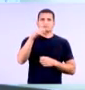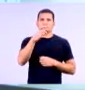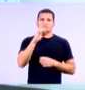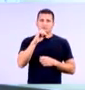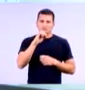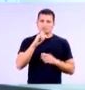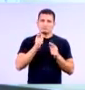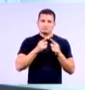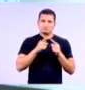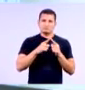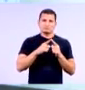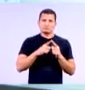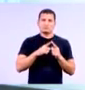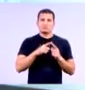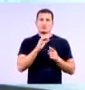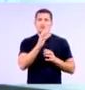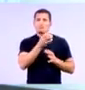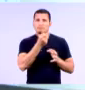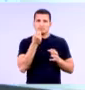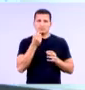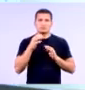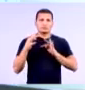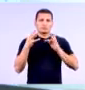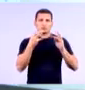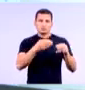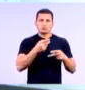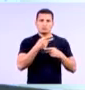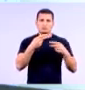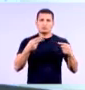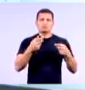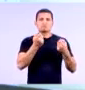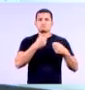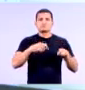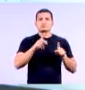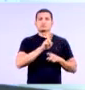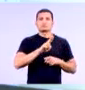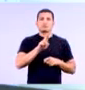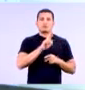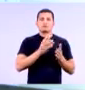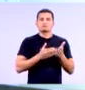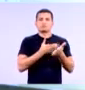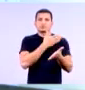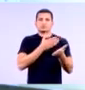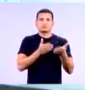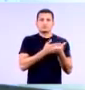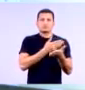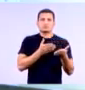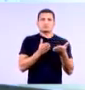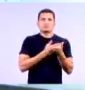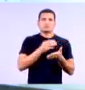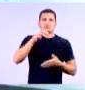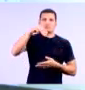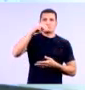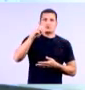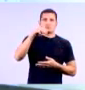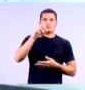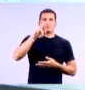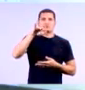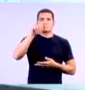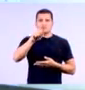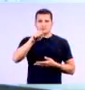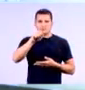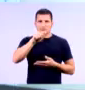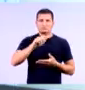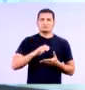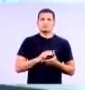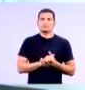estão sendo mais referenciados e tirar da memória. Então a gente não precisa, por isso que a gente fala, a gente não usa muitos gestores, porque já tem quem faça isso pra